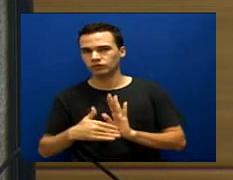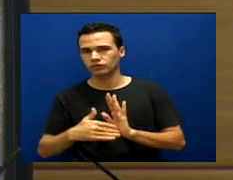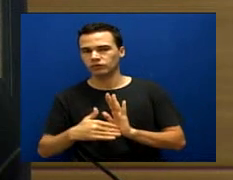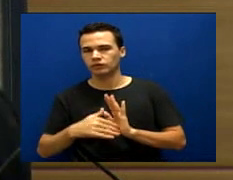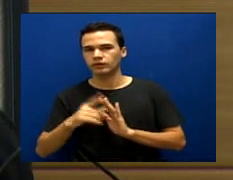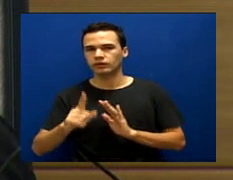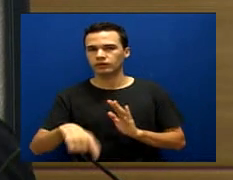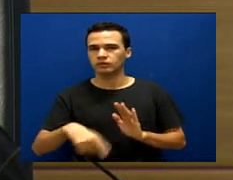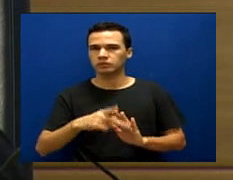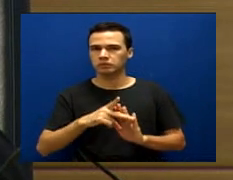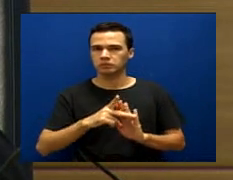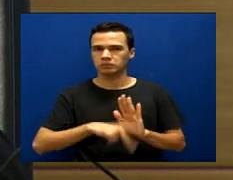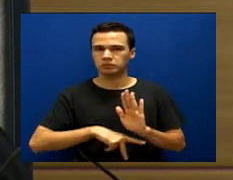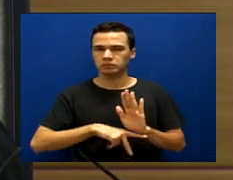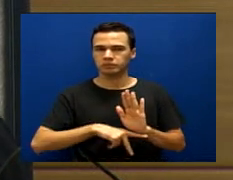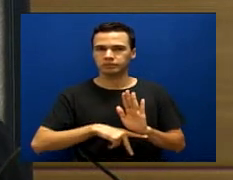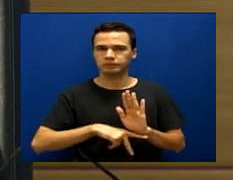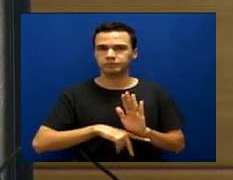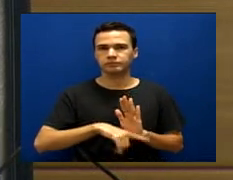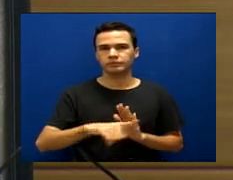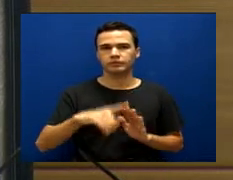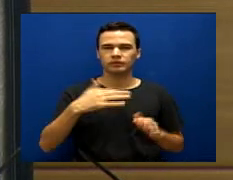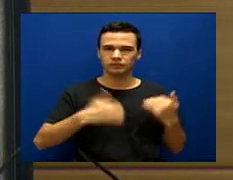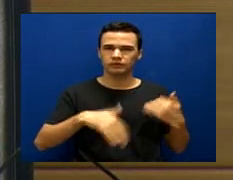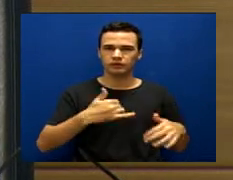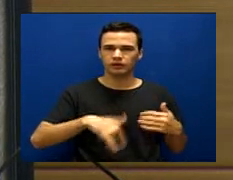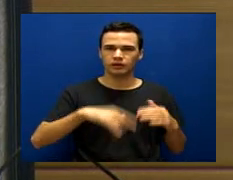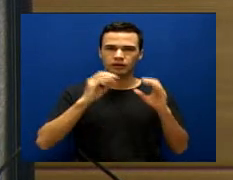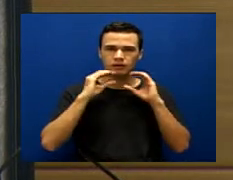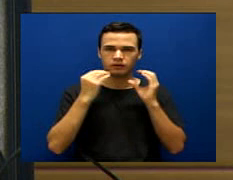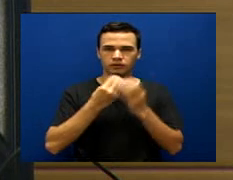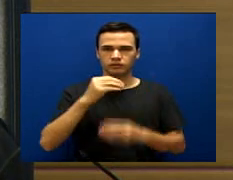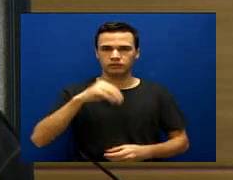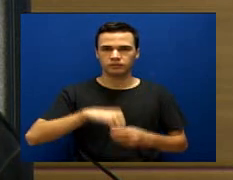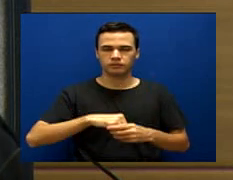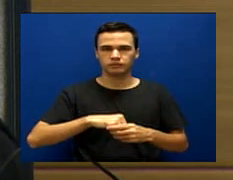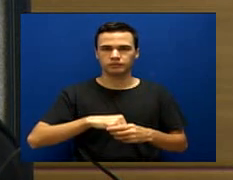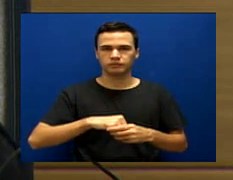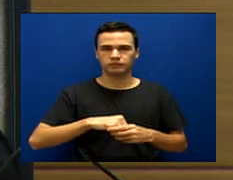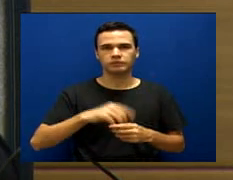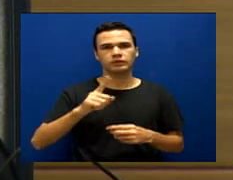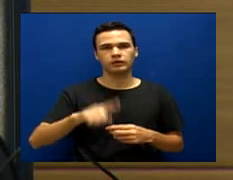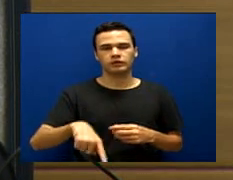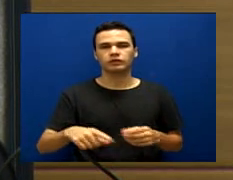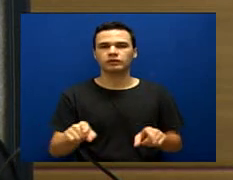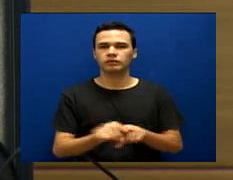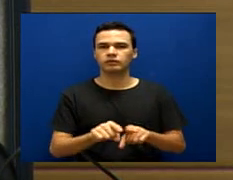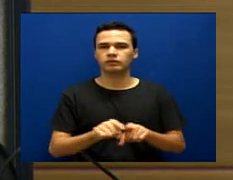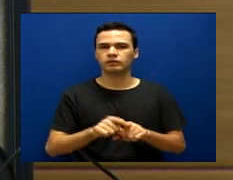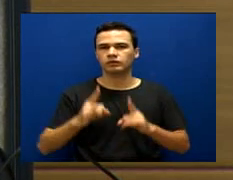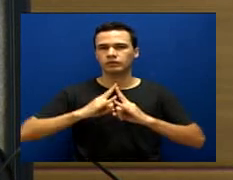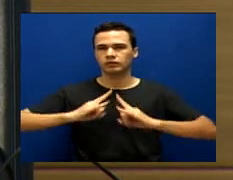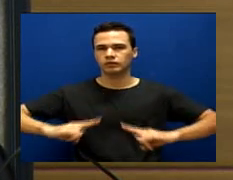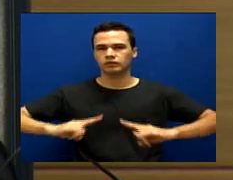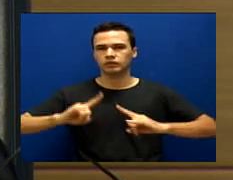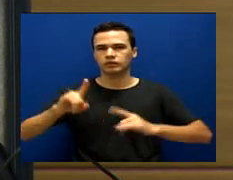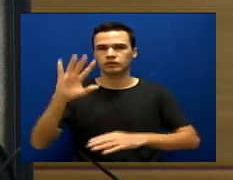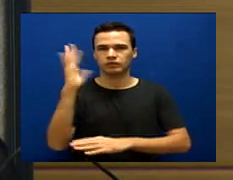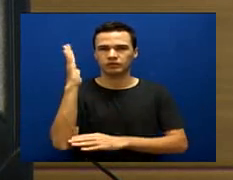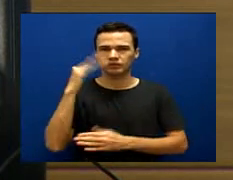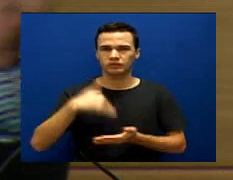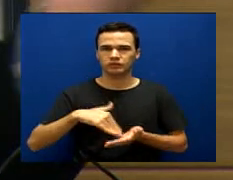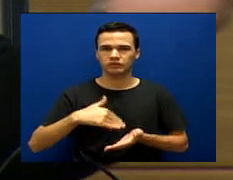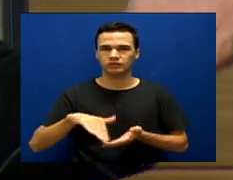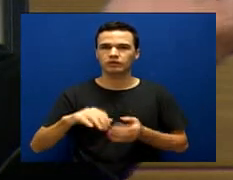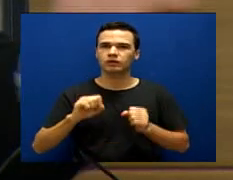o anteprojeto para apresentar nessa casa, viu, Renan? Eu coloco até a instituição SEMA,